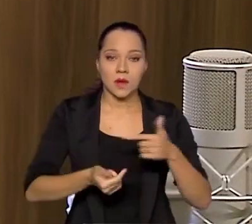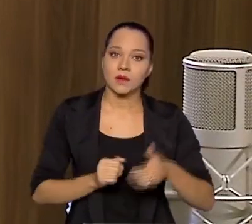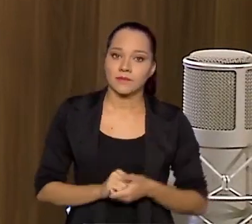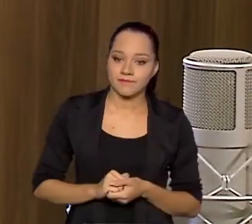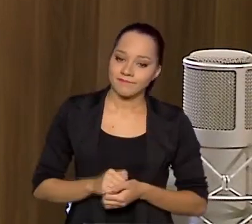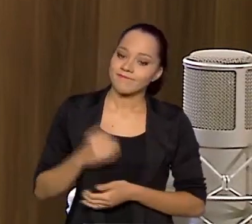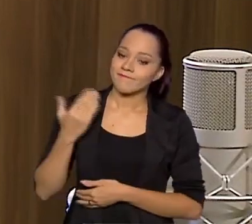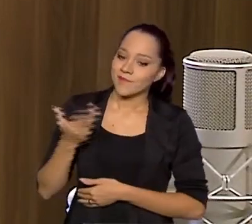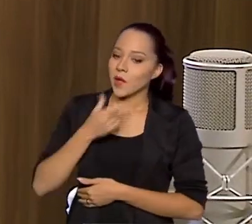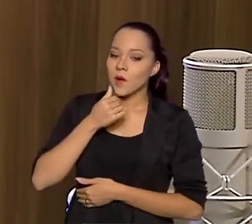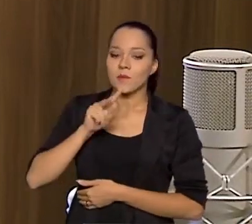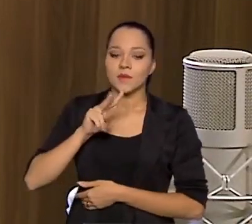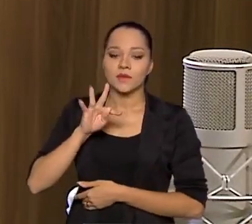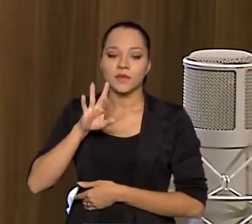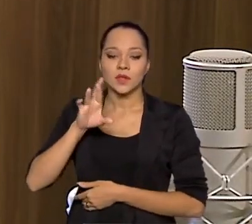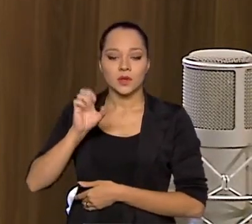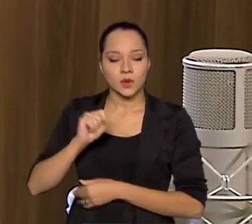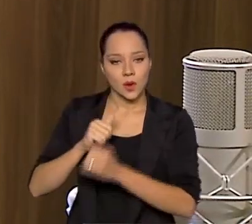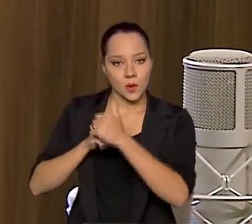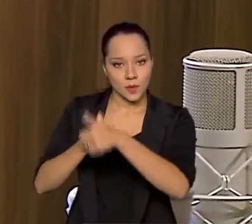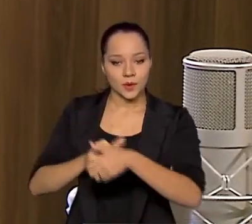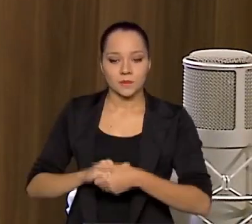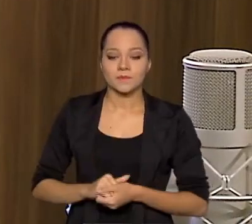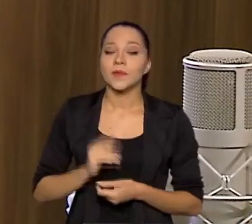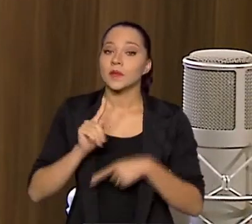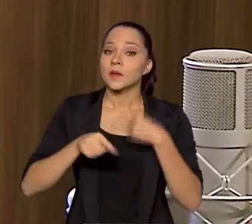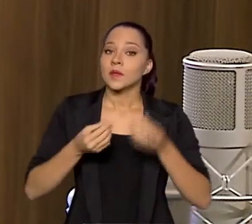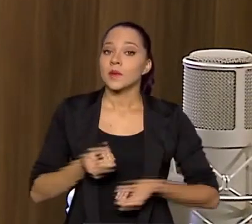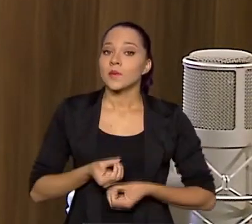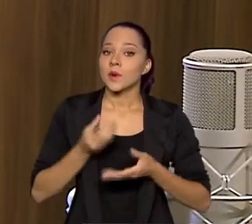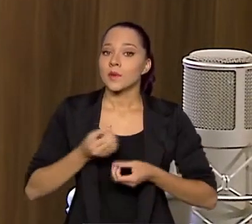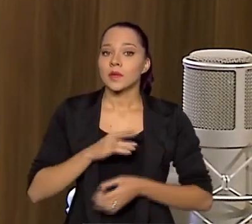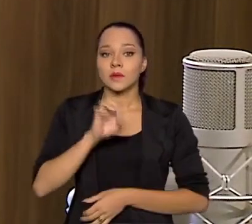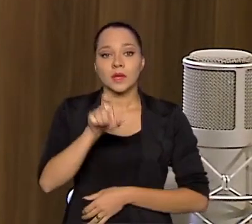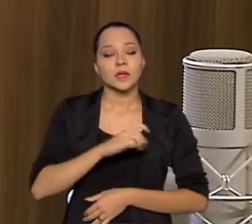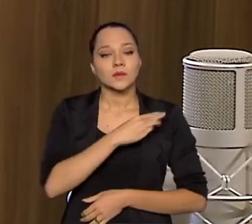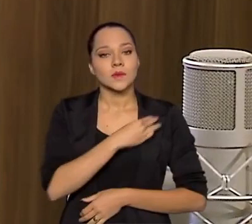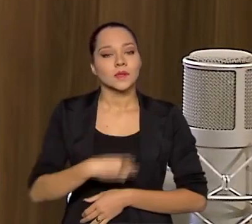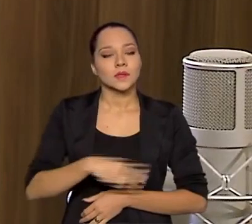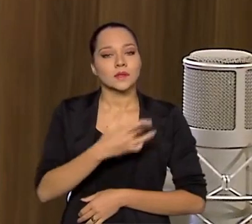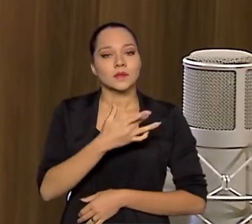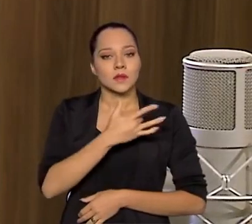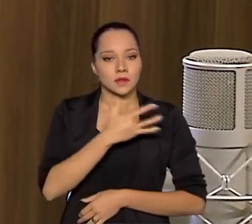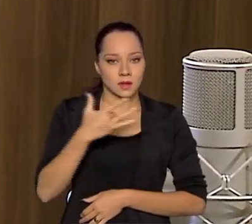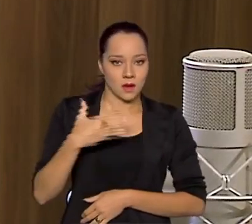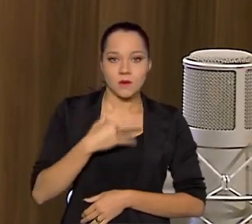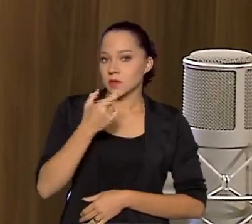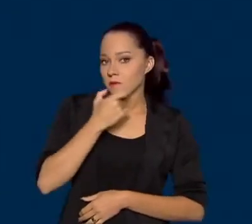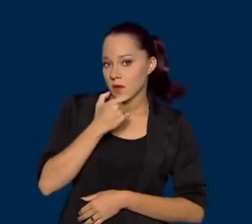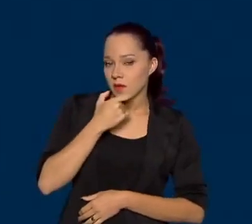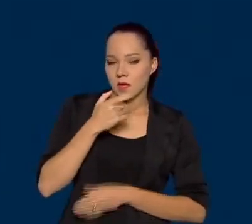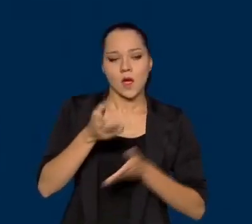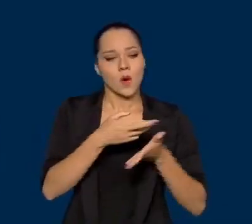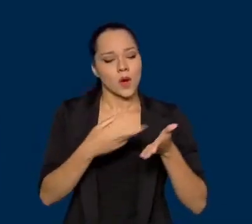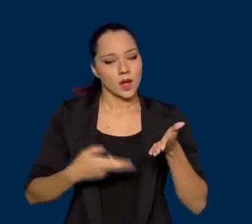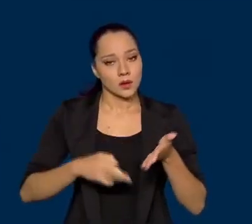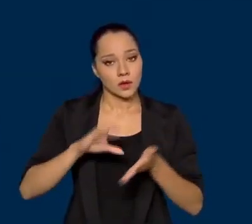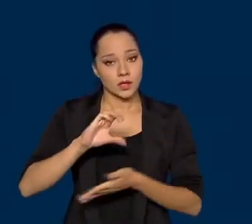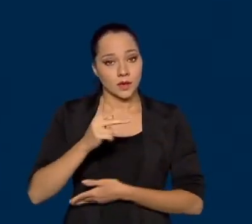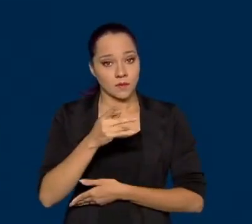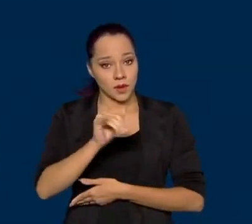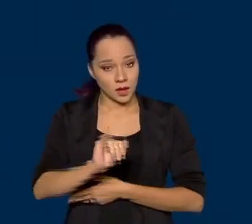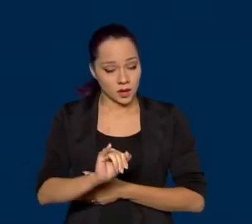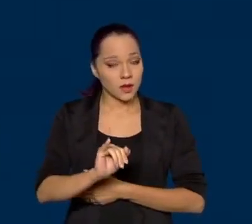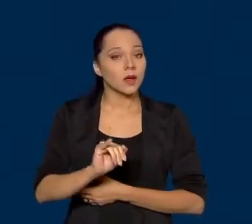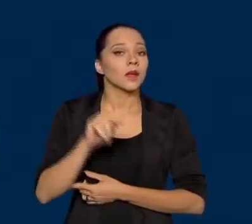Vitor Ribeiro acompanhou. Após o depoimento do ex-ministro da Saúde, Luiz Henrique Mandetta, o relator da CPI da